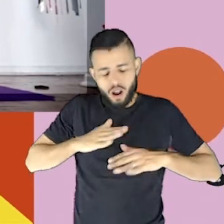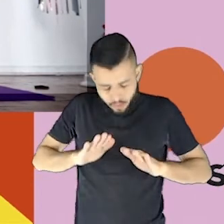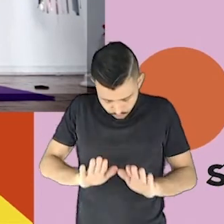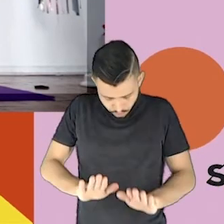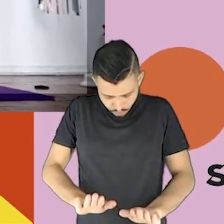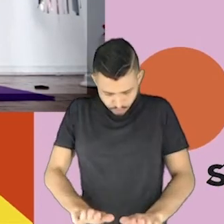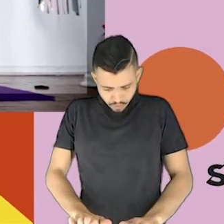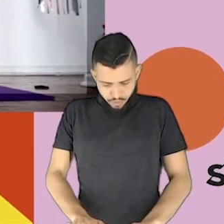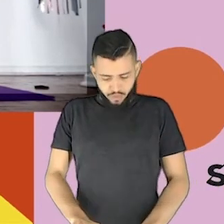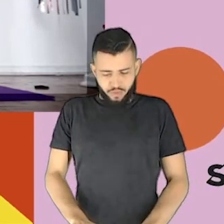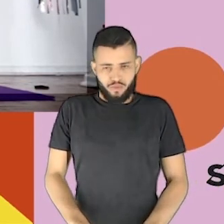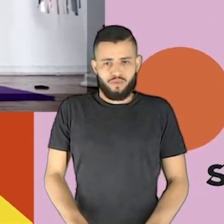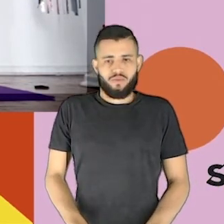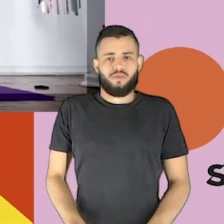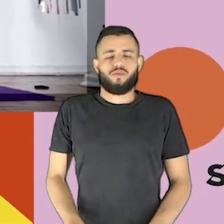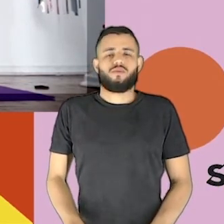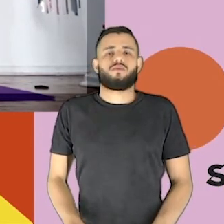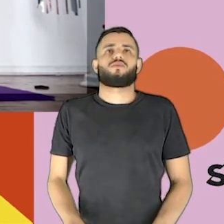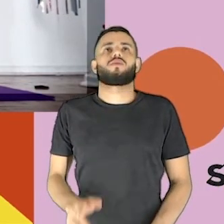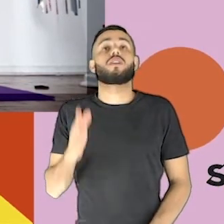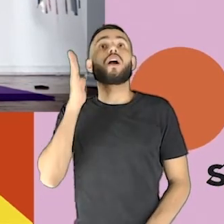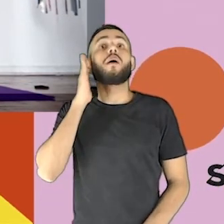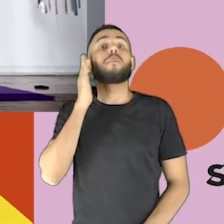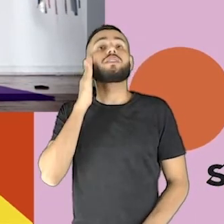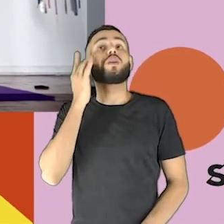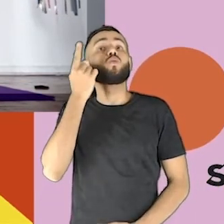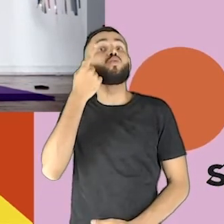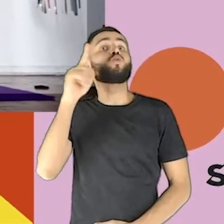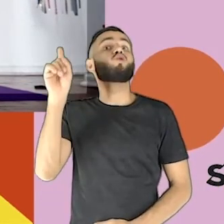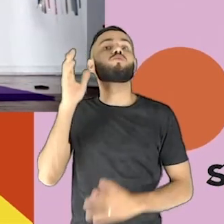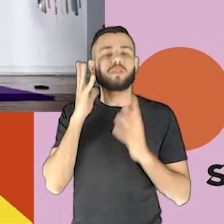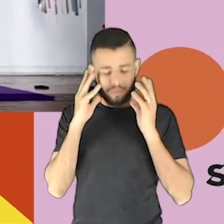cabeça vai ser a última a chegar aqui em cima.